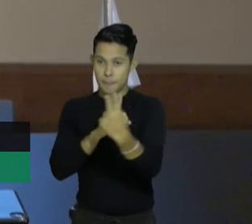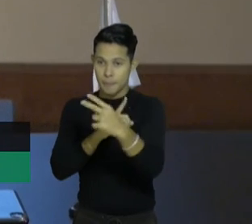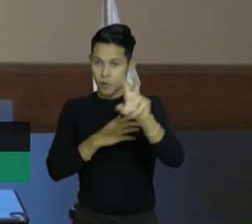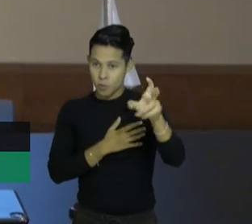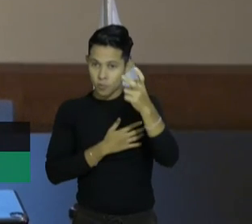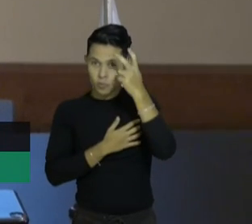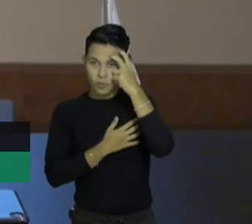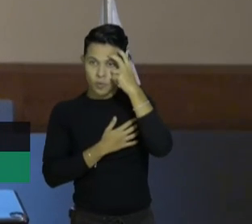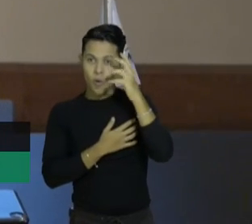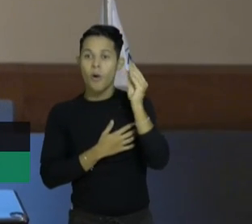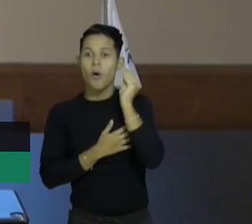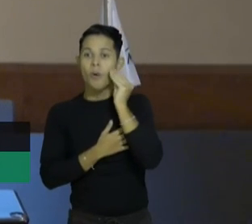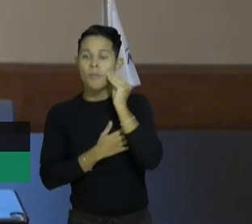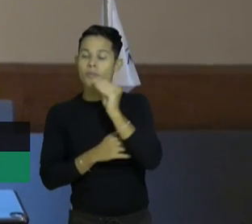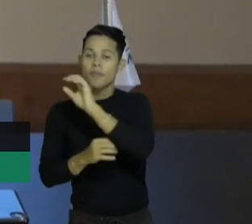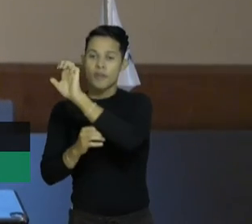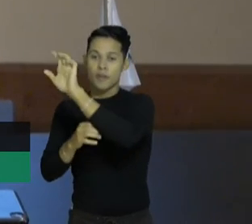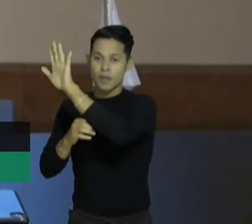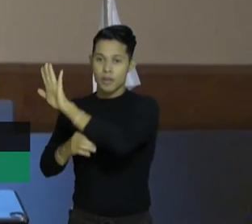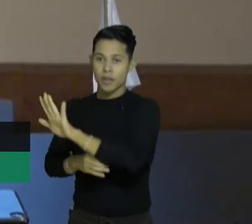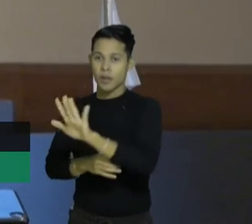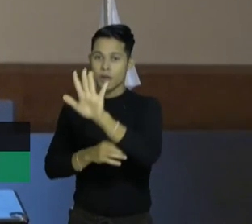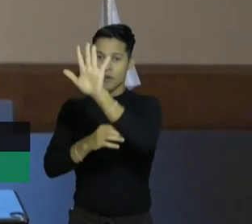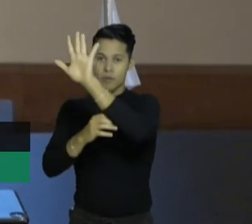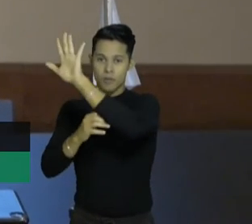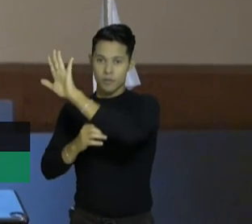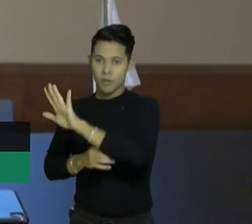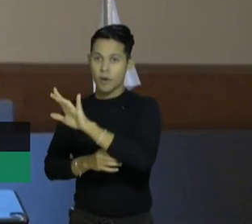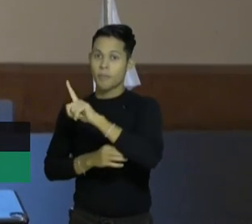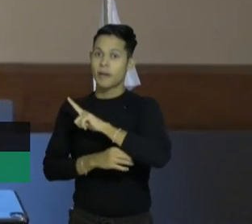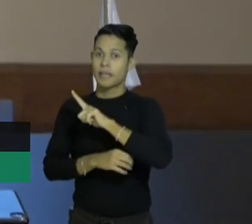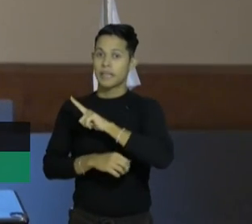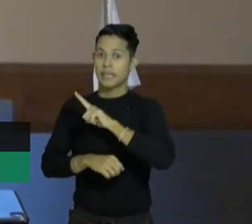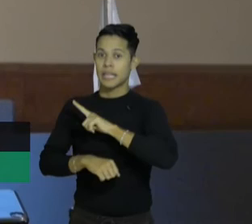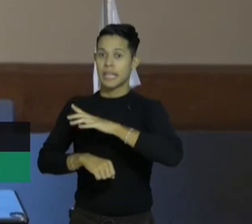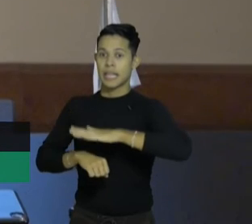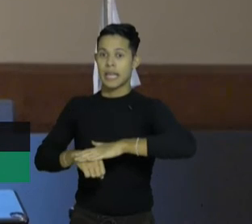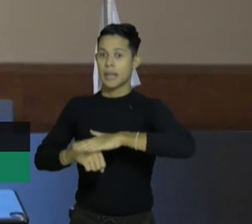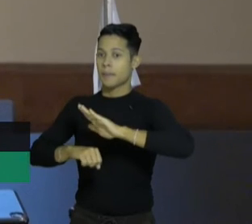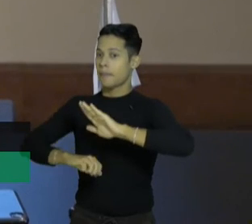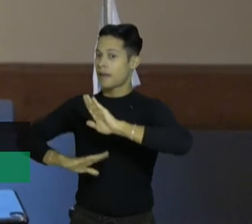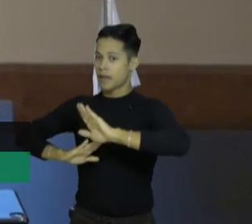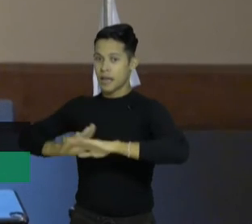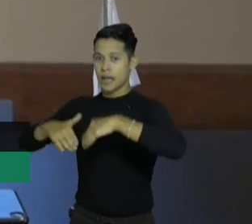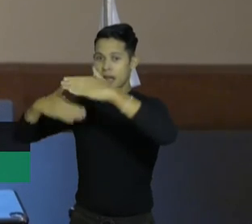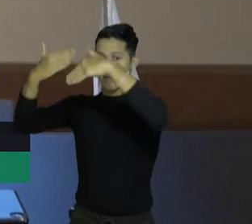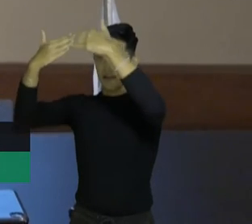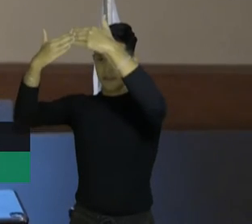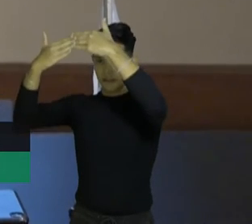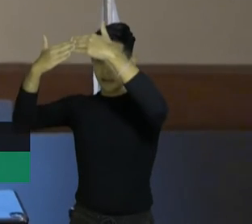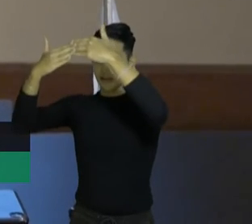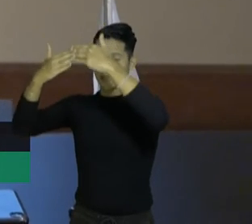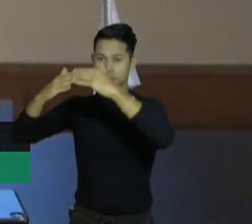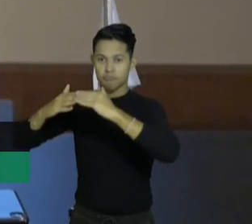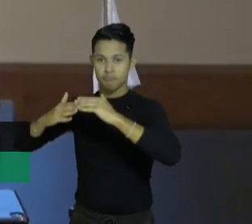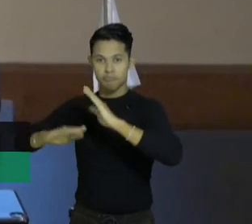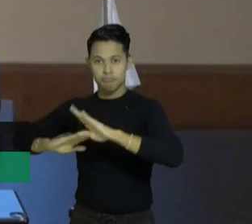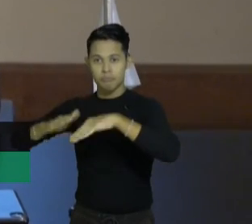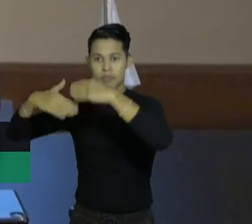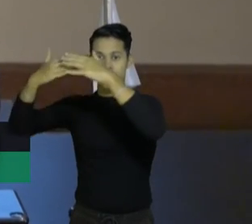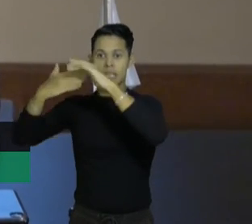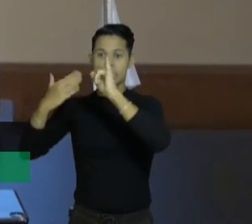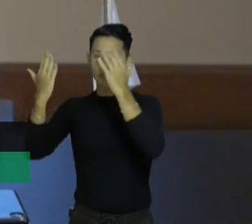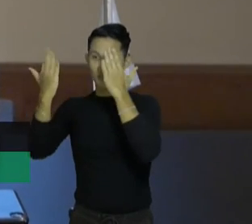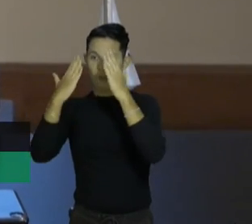a Europa tem eh uma cultura muito mais digamos avançada muito mais desenvolvida do que os países